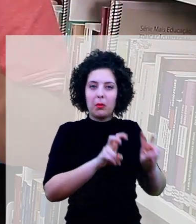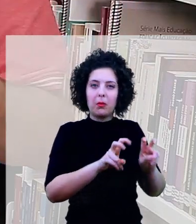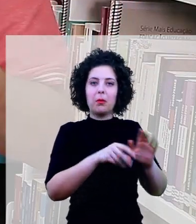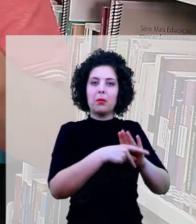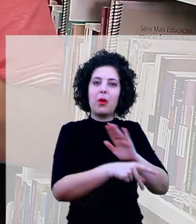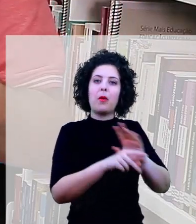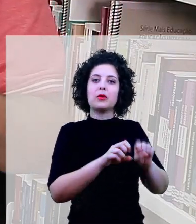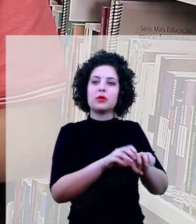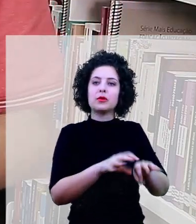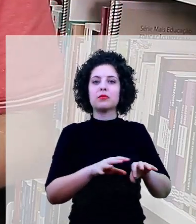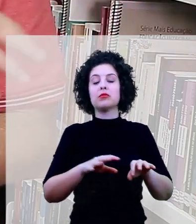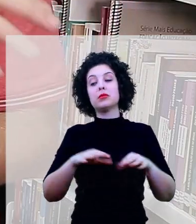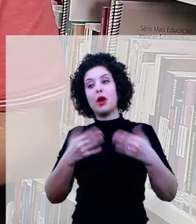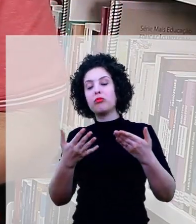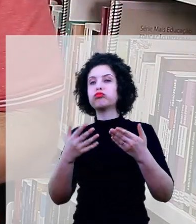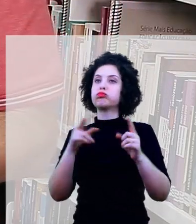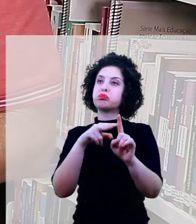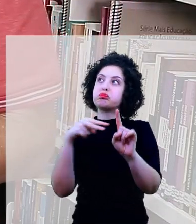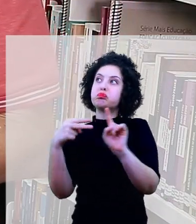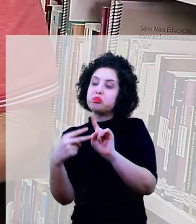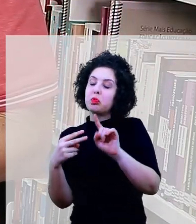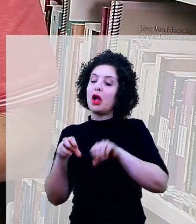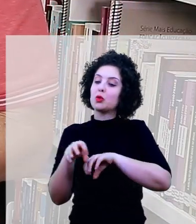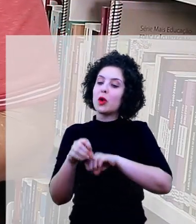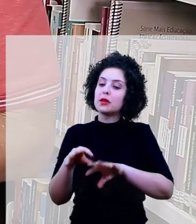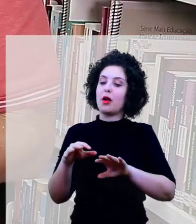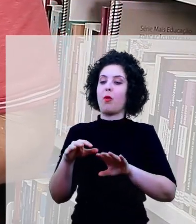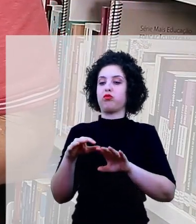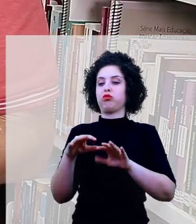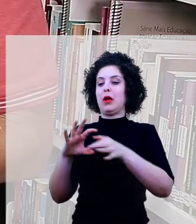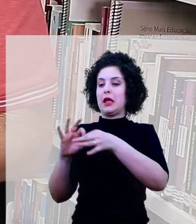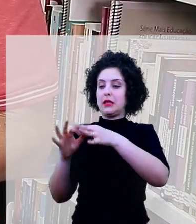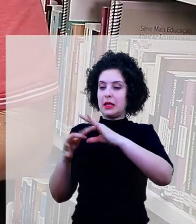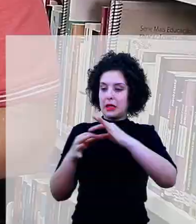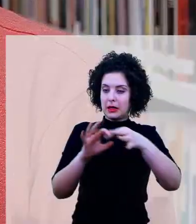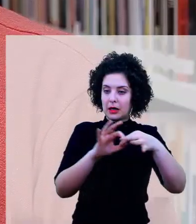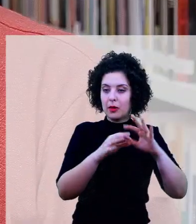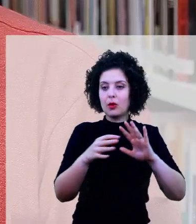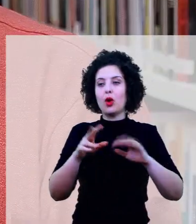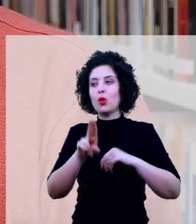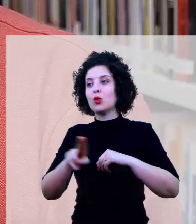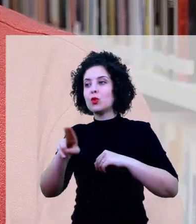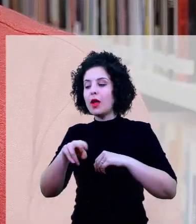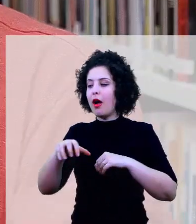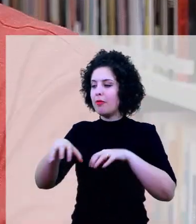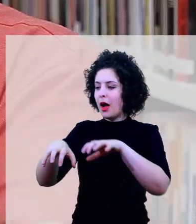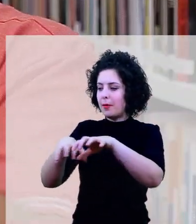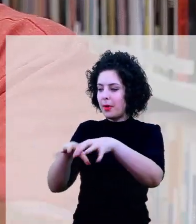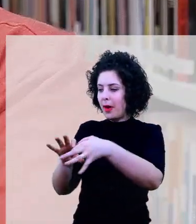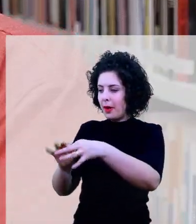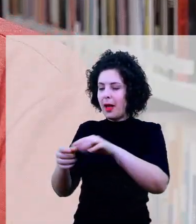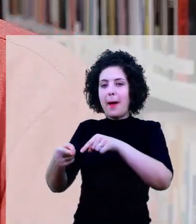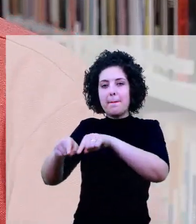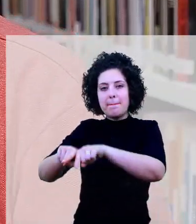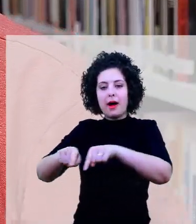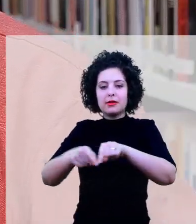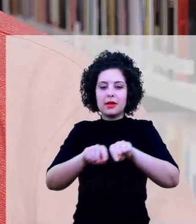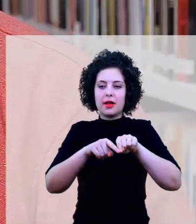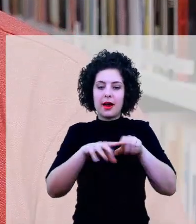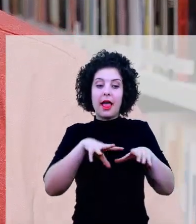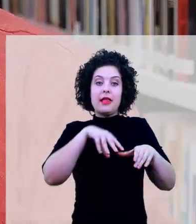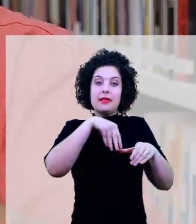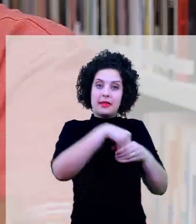integral, a escola se articularia com os equipamentos do entorno e dentro de um